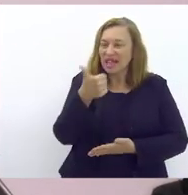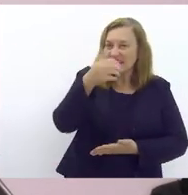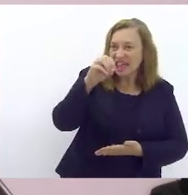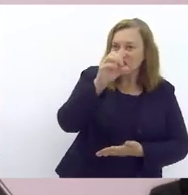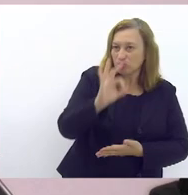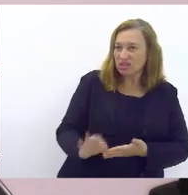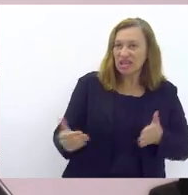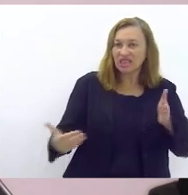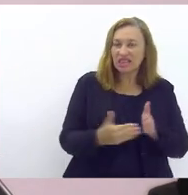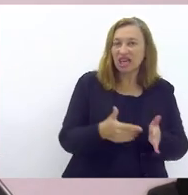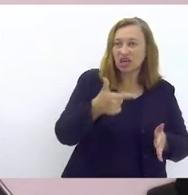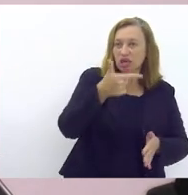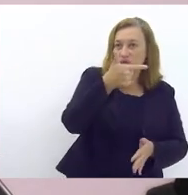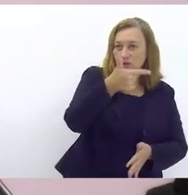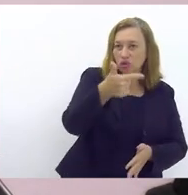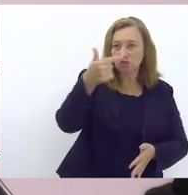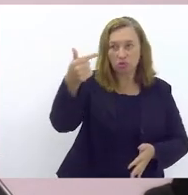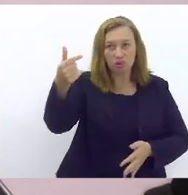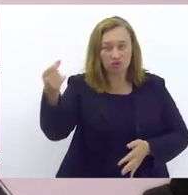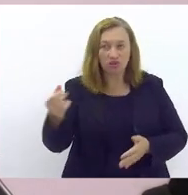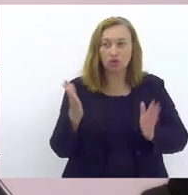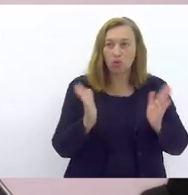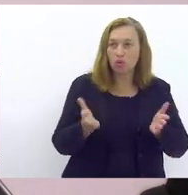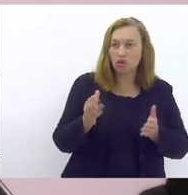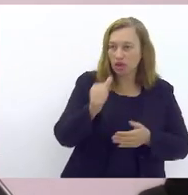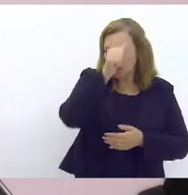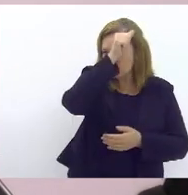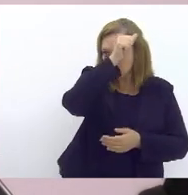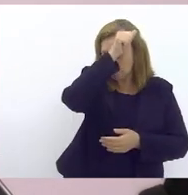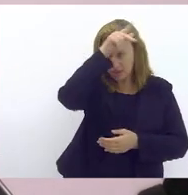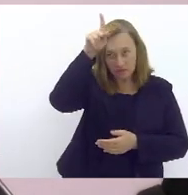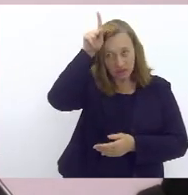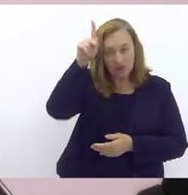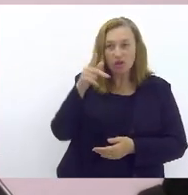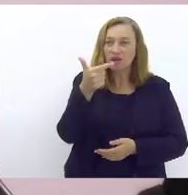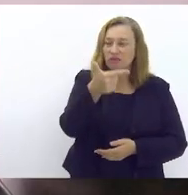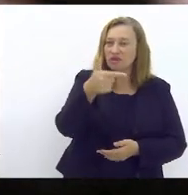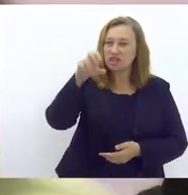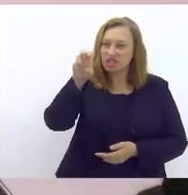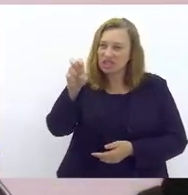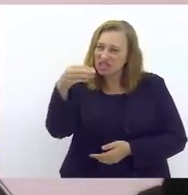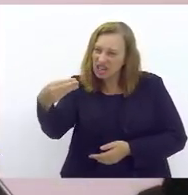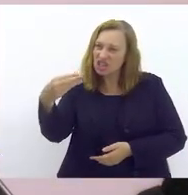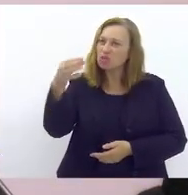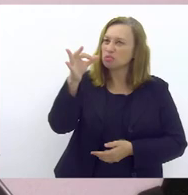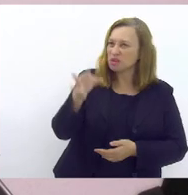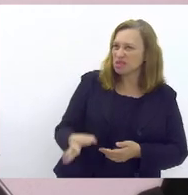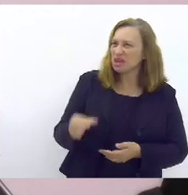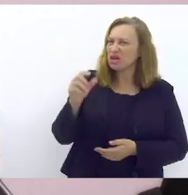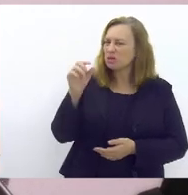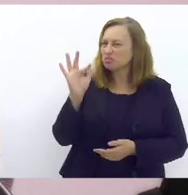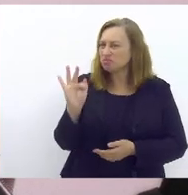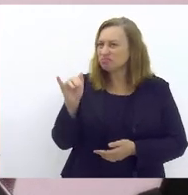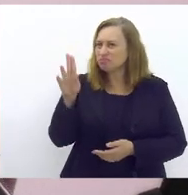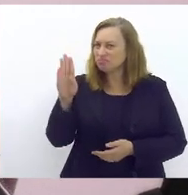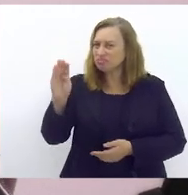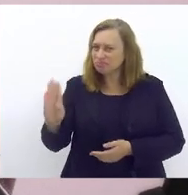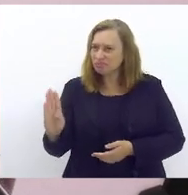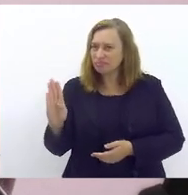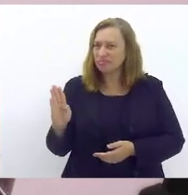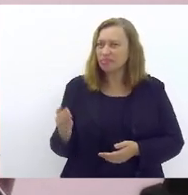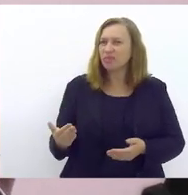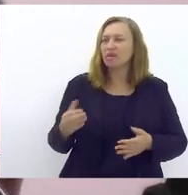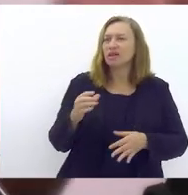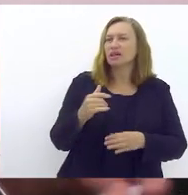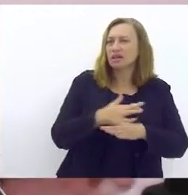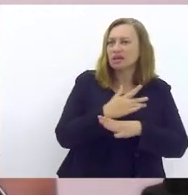até 2020. Hoje as prefeituras estão arrecadando 23% do Fundeb. Como a cidade de Campos, quando